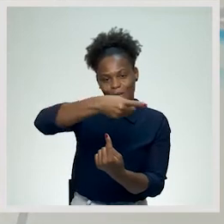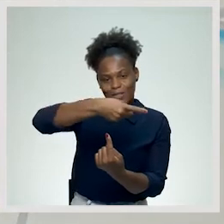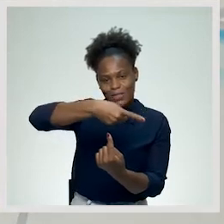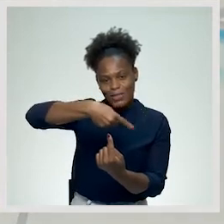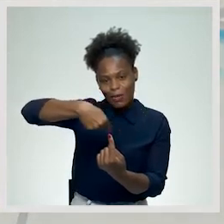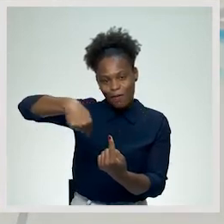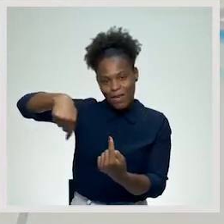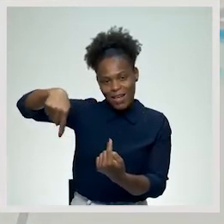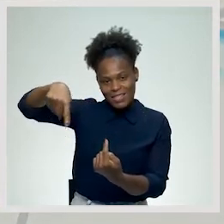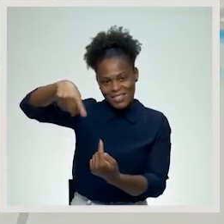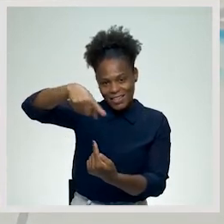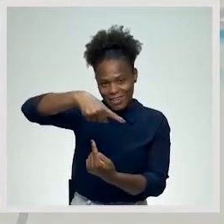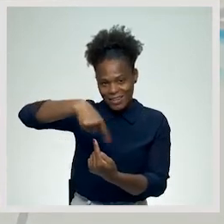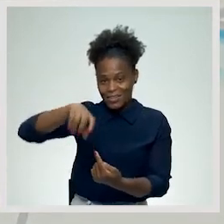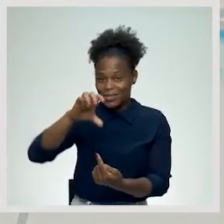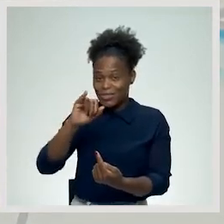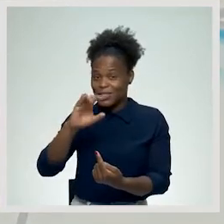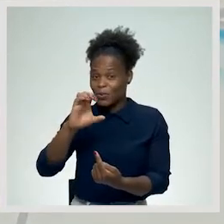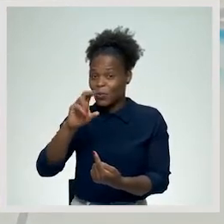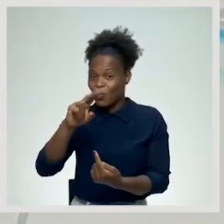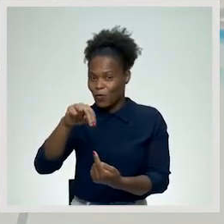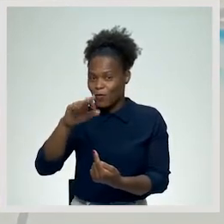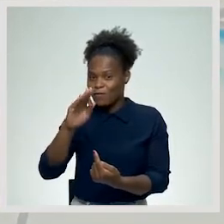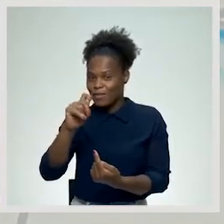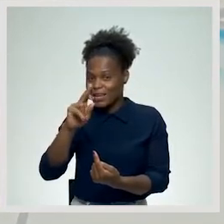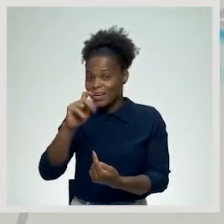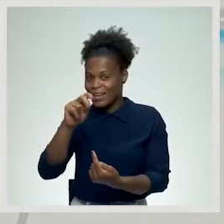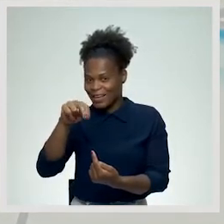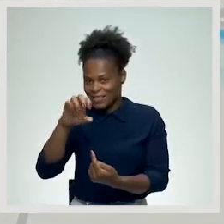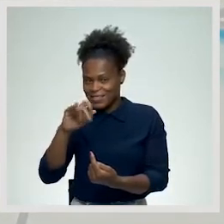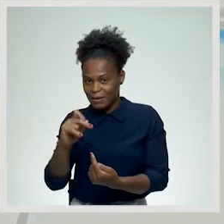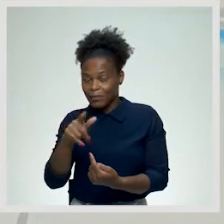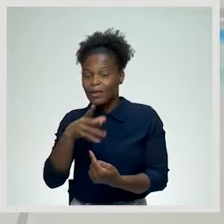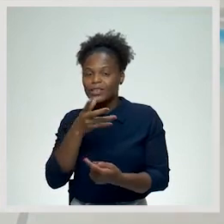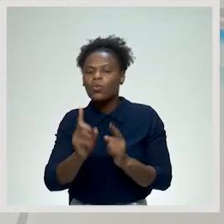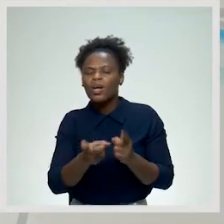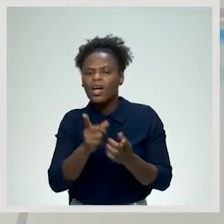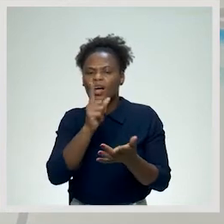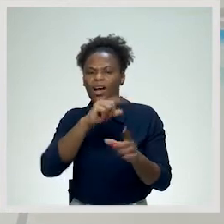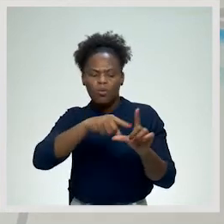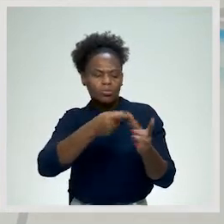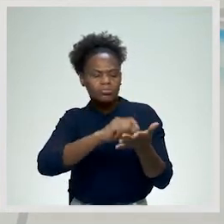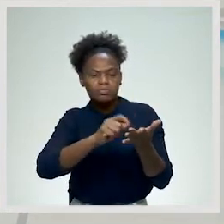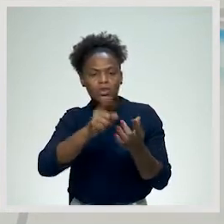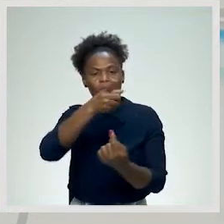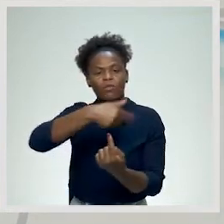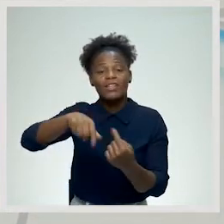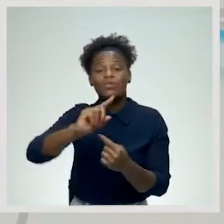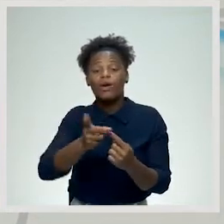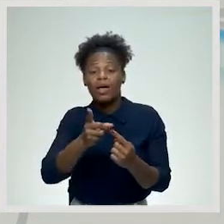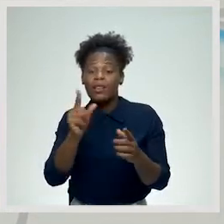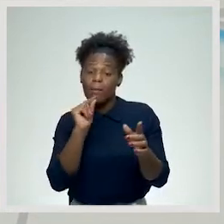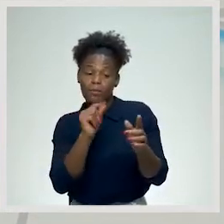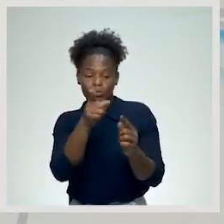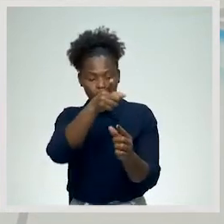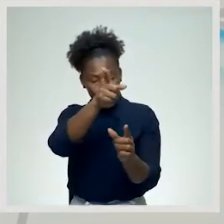circunferência. Demos o conceito do que é um ângulo inscrito numa circunferência, aquele ângulo que tem um vértice na circunferência